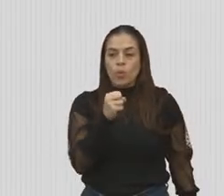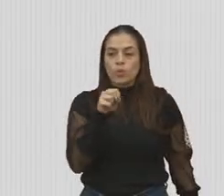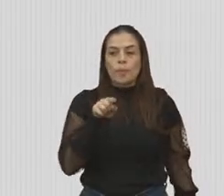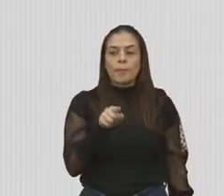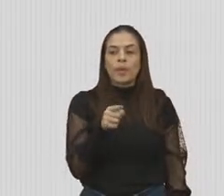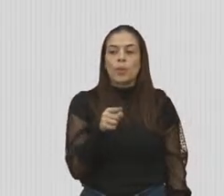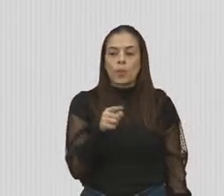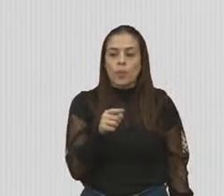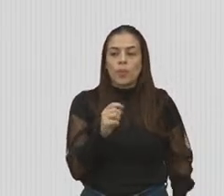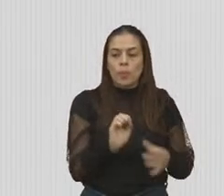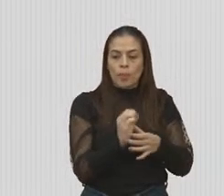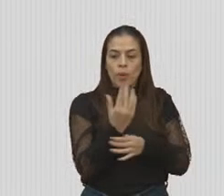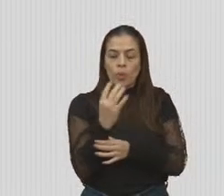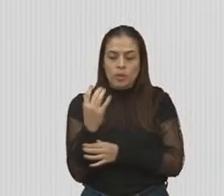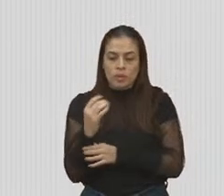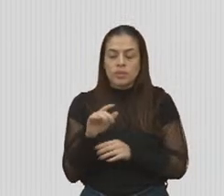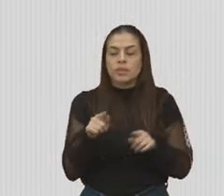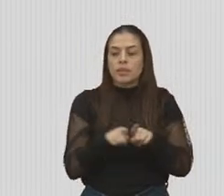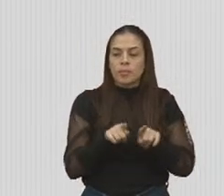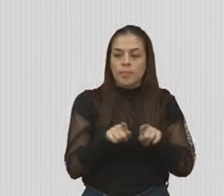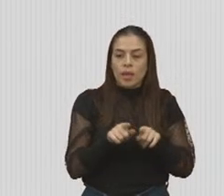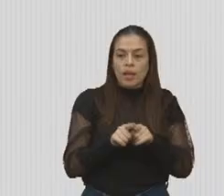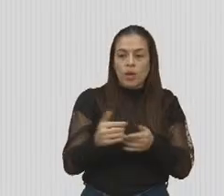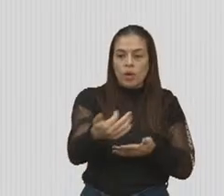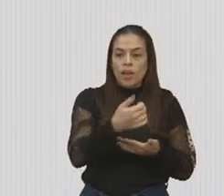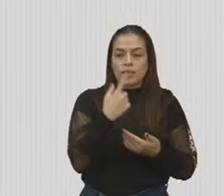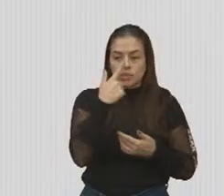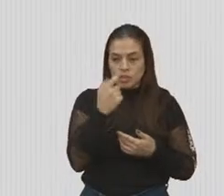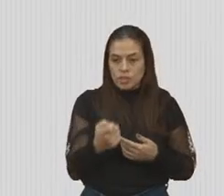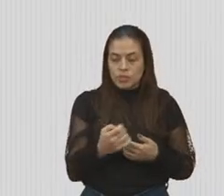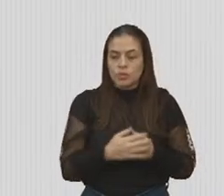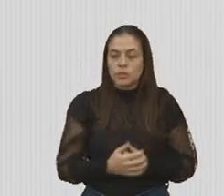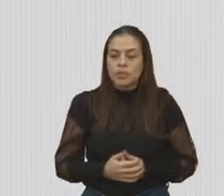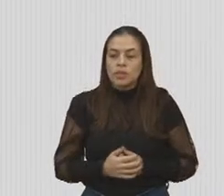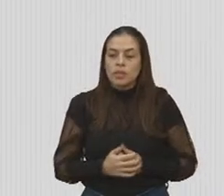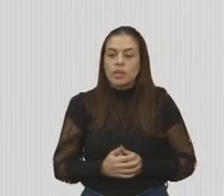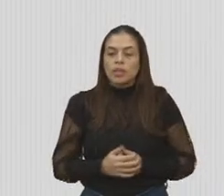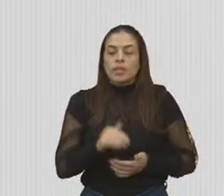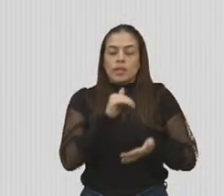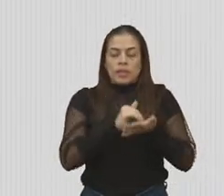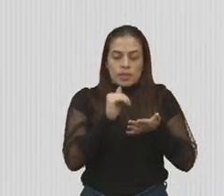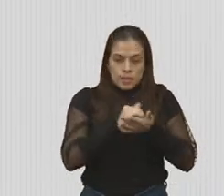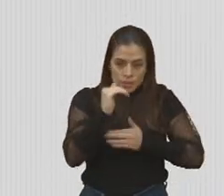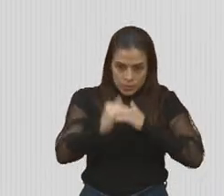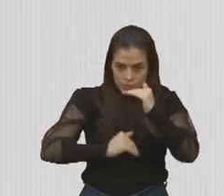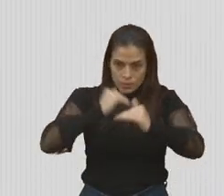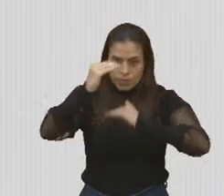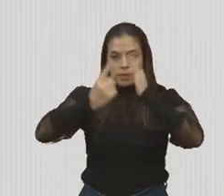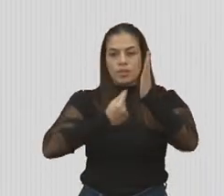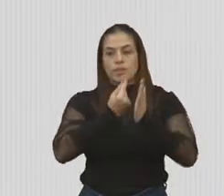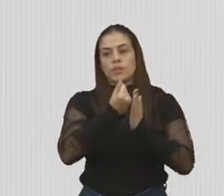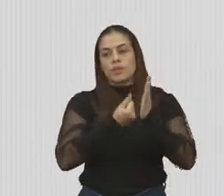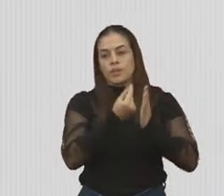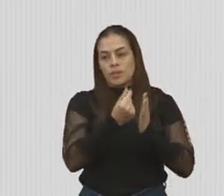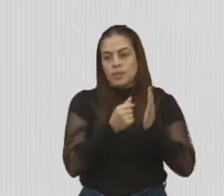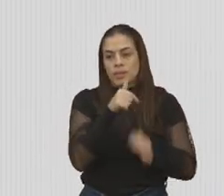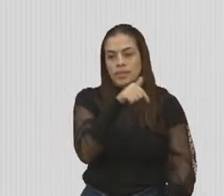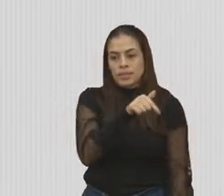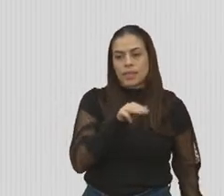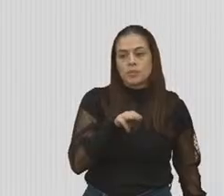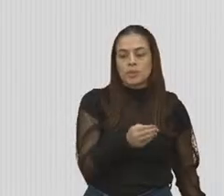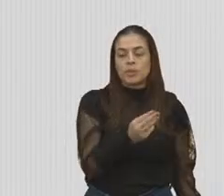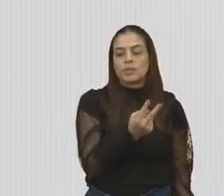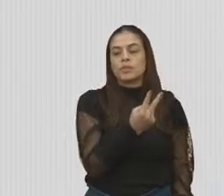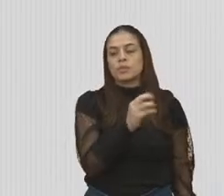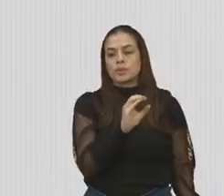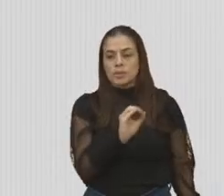coleta seletiva. Pode passar. Secretaria de Desenvolvimento Econômico. Passa de 7 milhões e 200